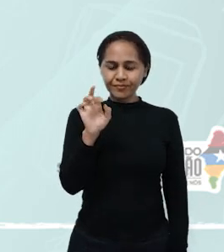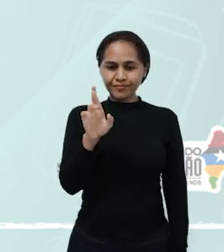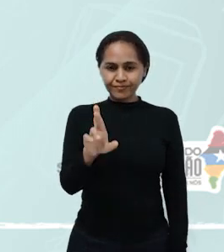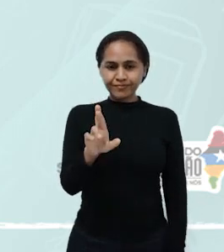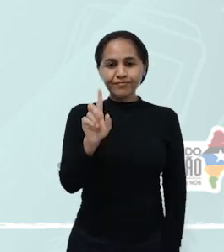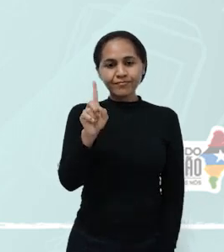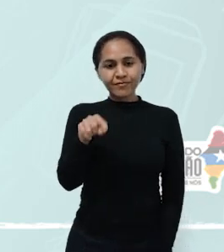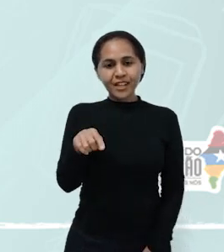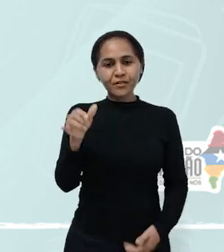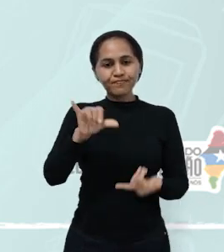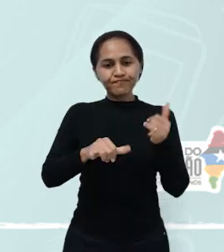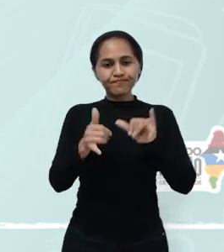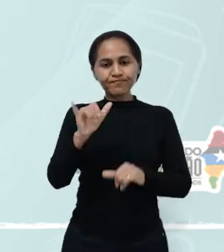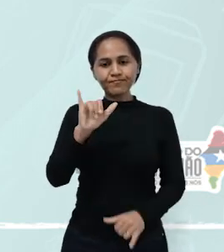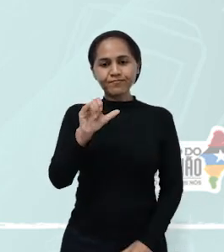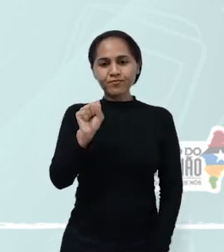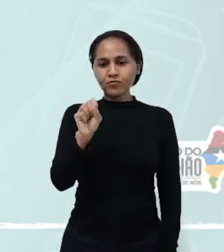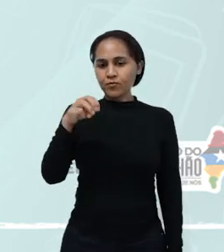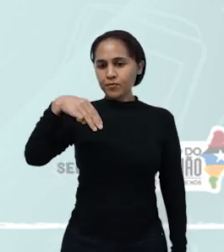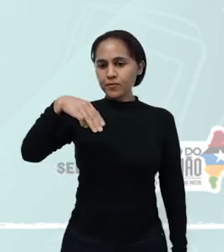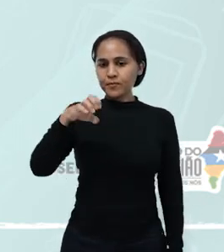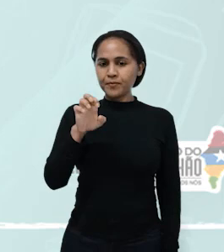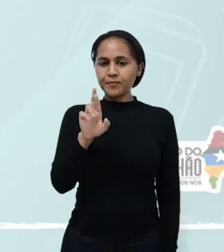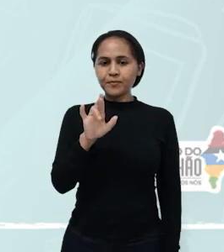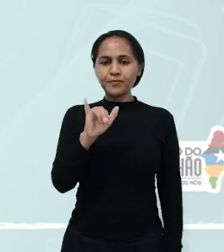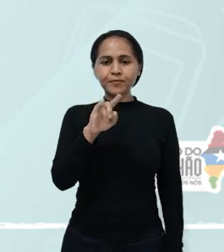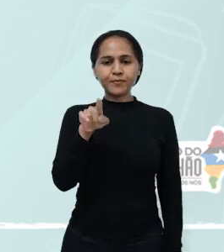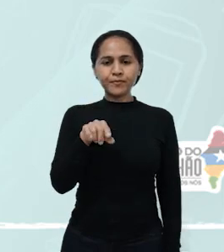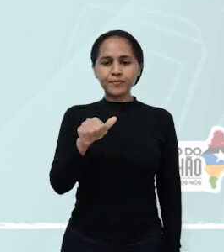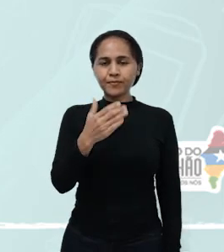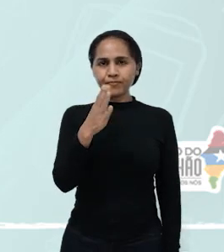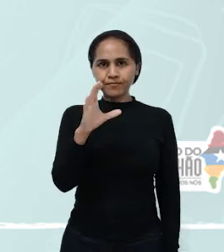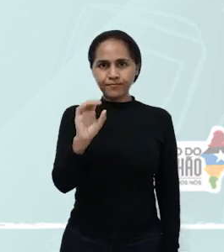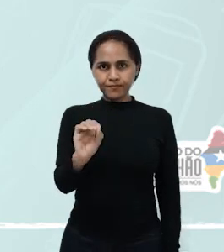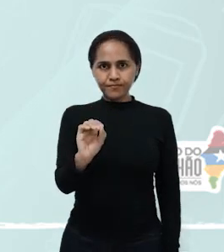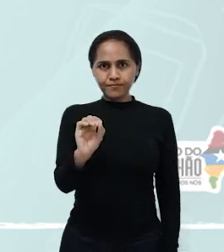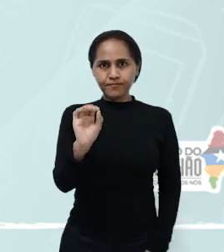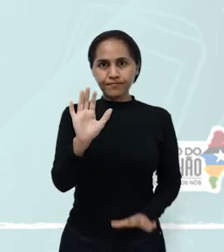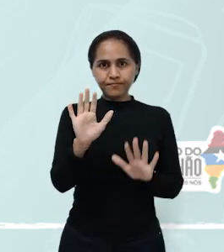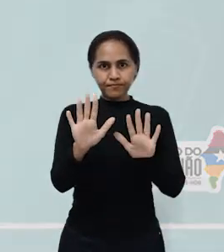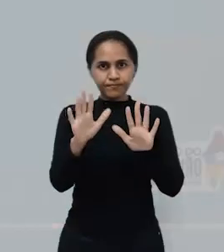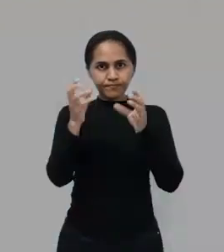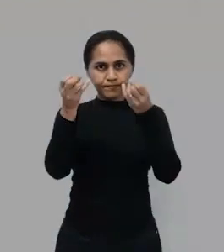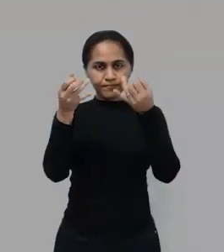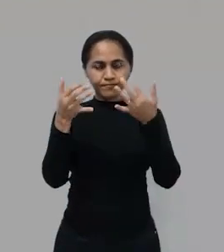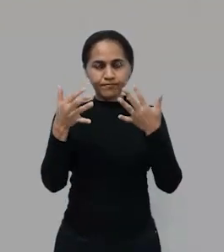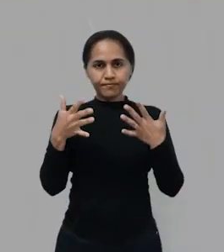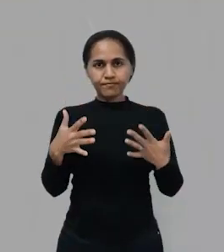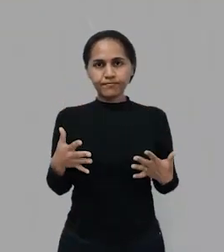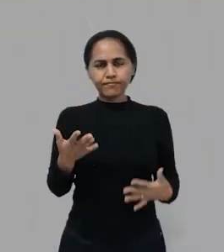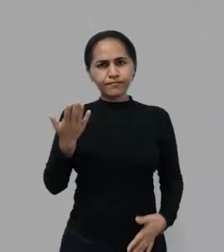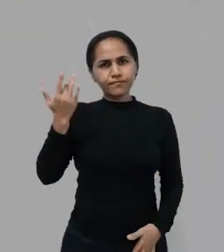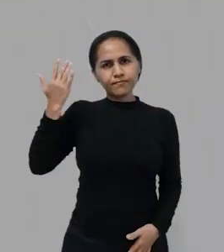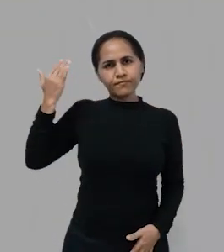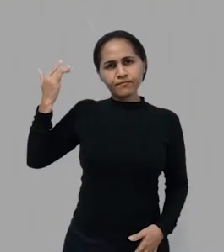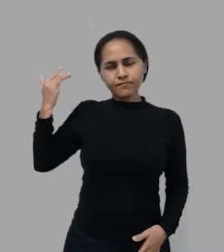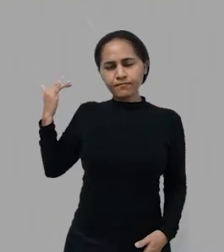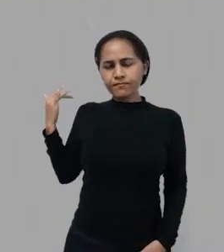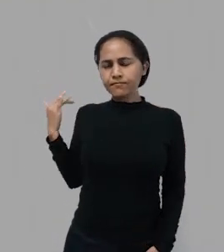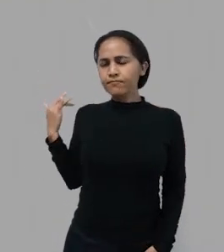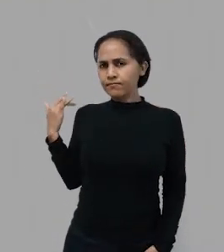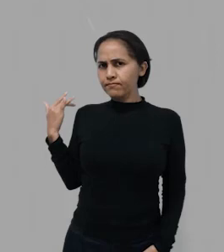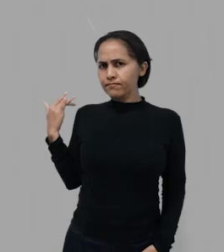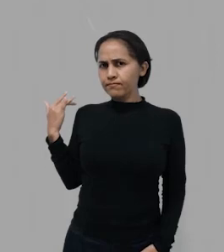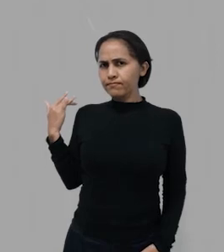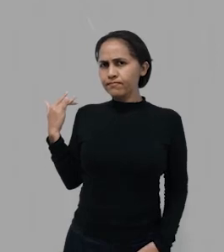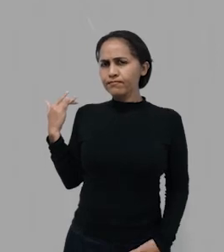Só trazer isso rapidinho para vocês, só uma informação rapidinho. O que acontece? Até um certo tempo atrás,